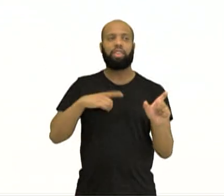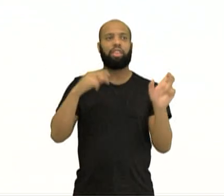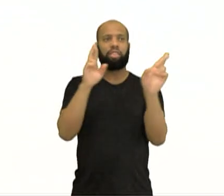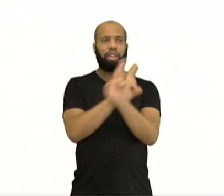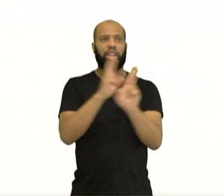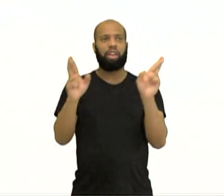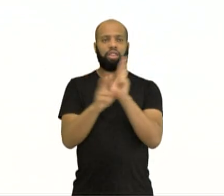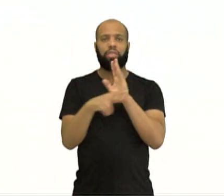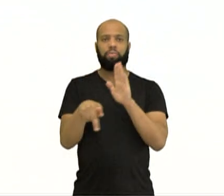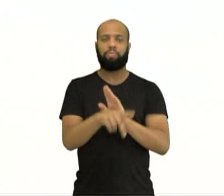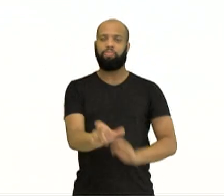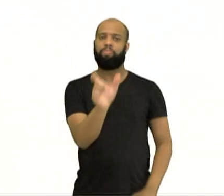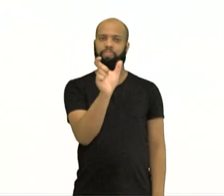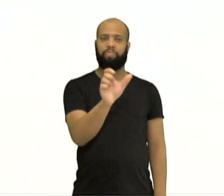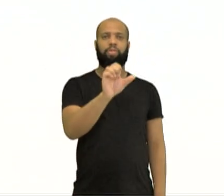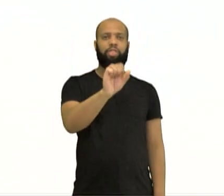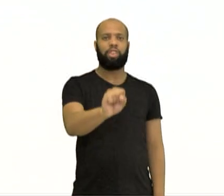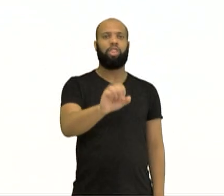essa palavra